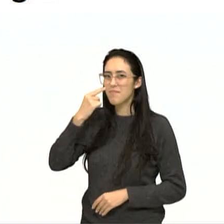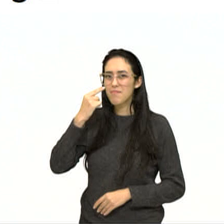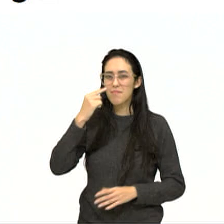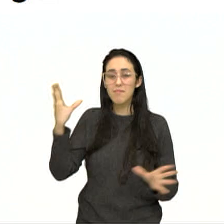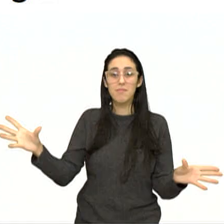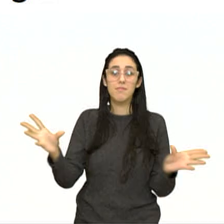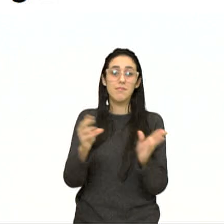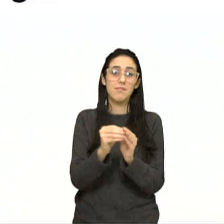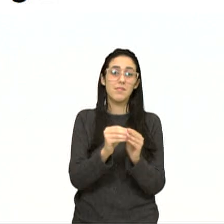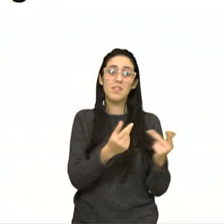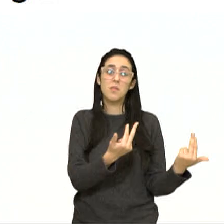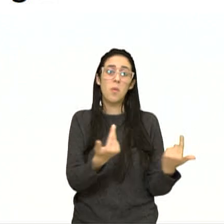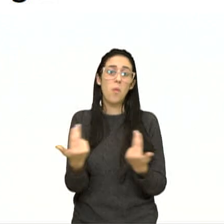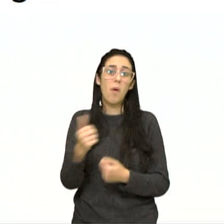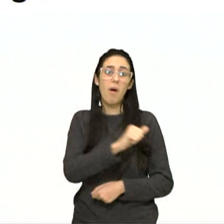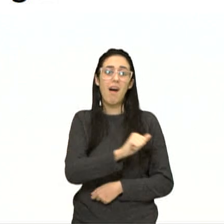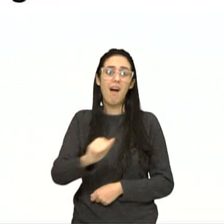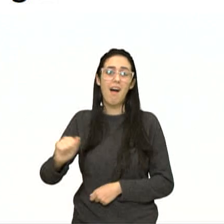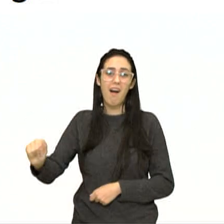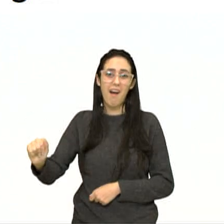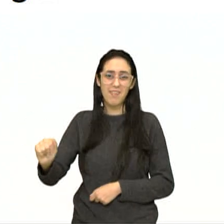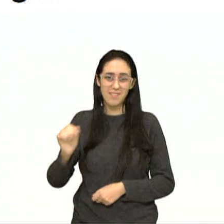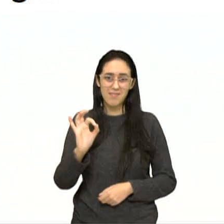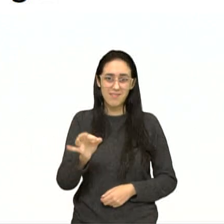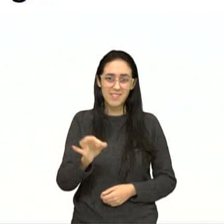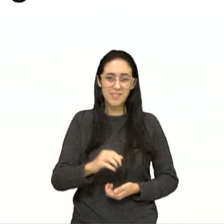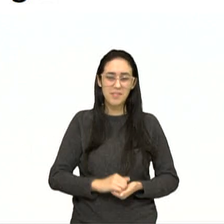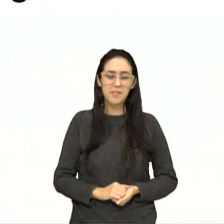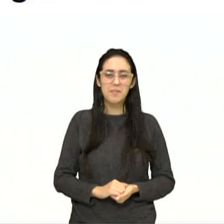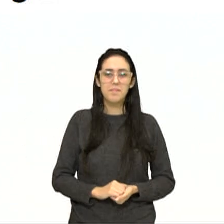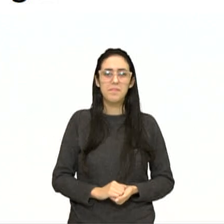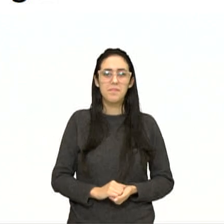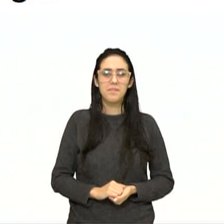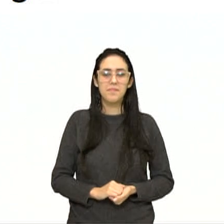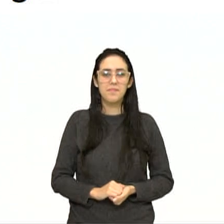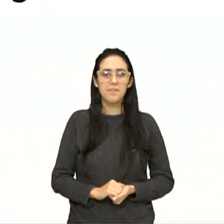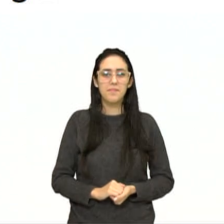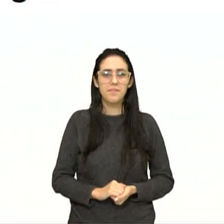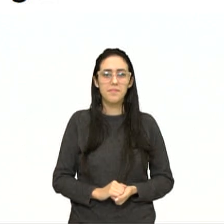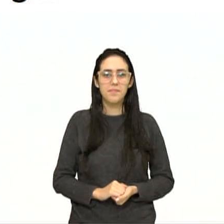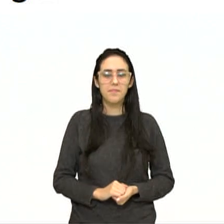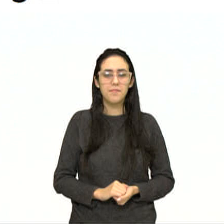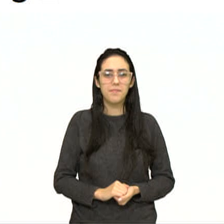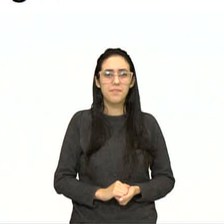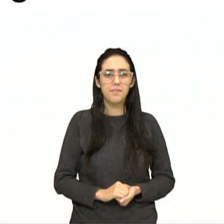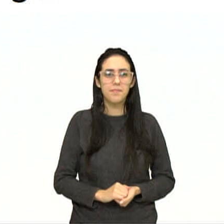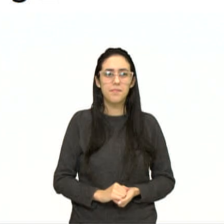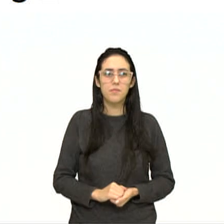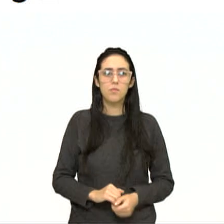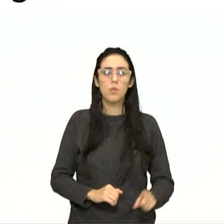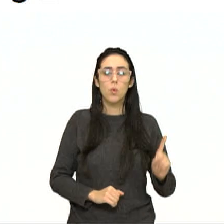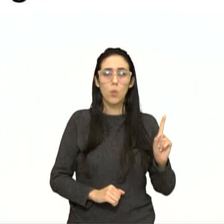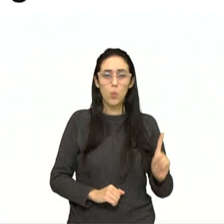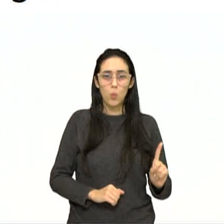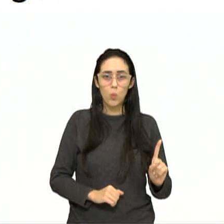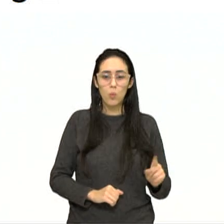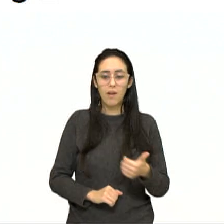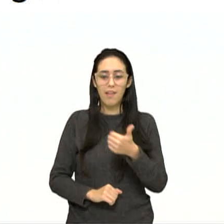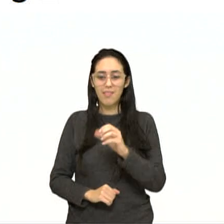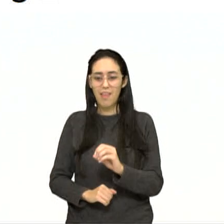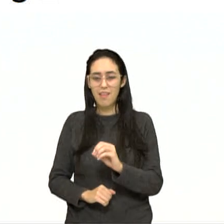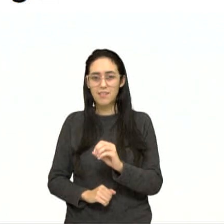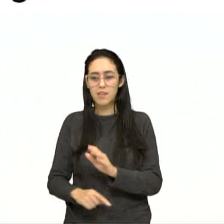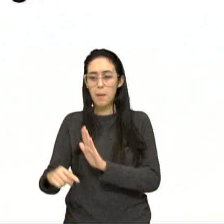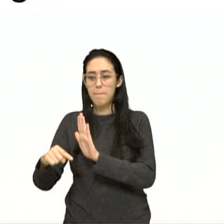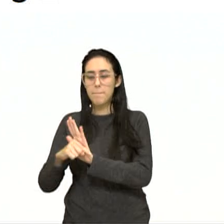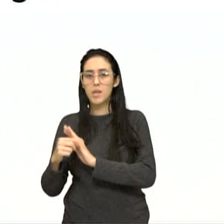são os termos semelhantes. Os três têm a mesma letrinha A. 1, 10 e menos